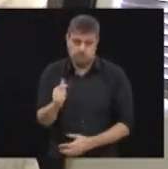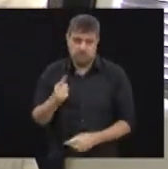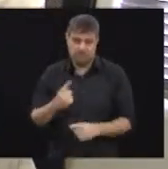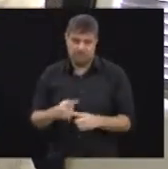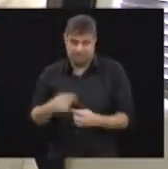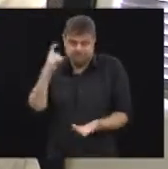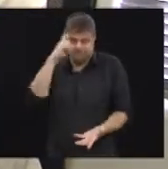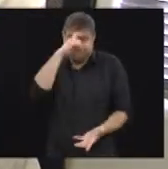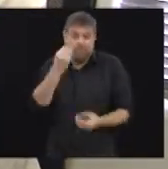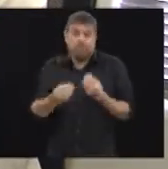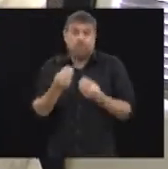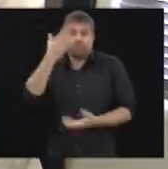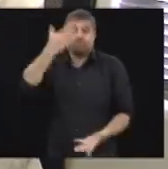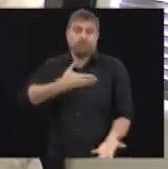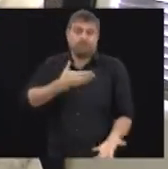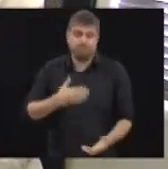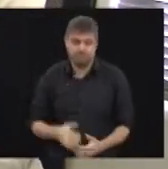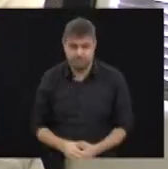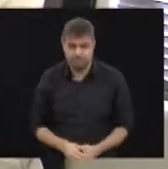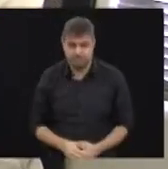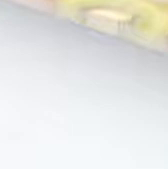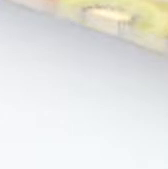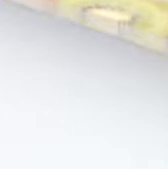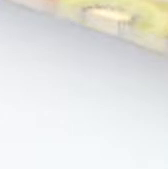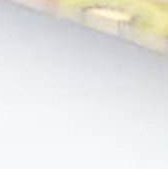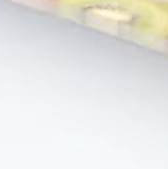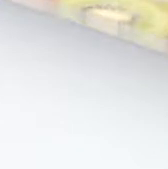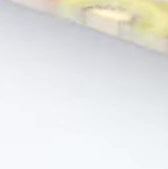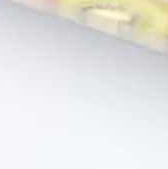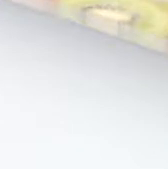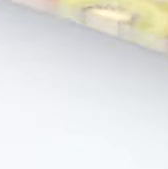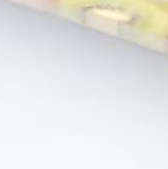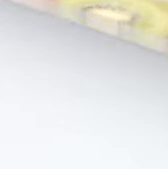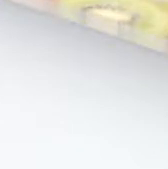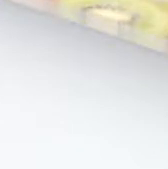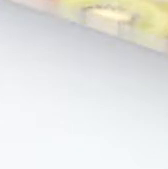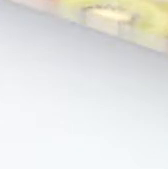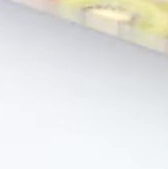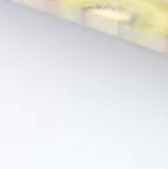exatamente, porque fica difícil de provar, né?